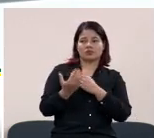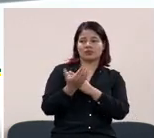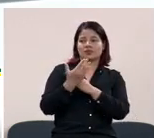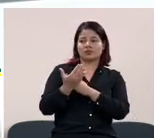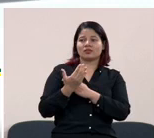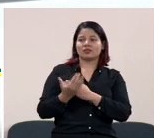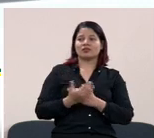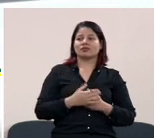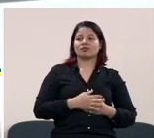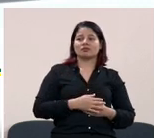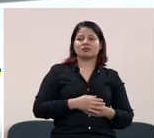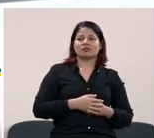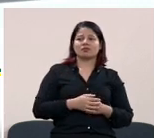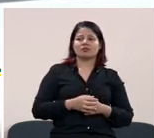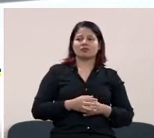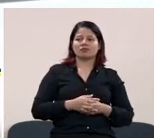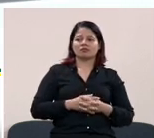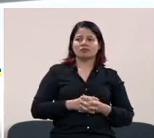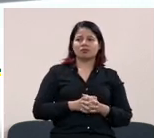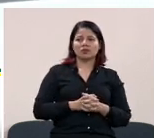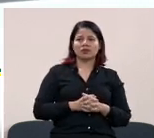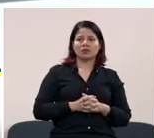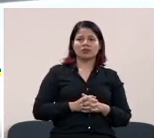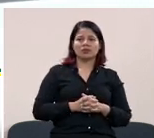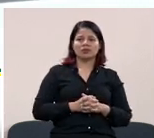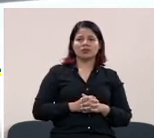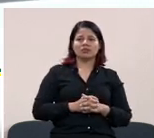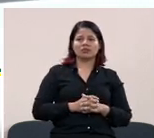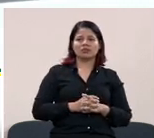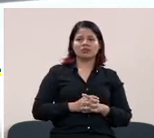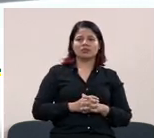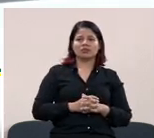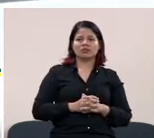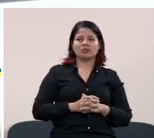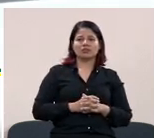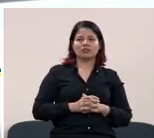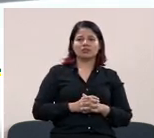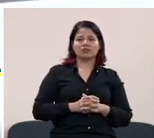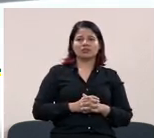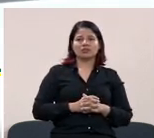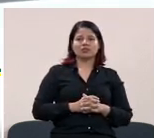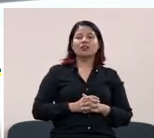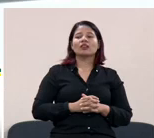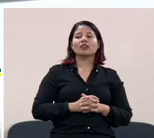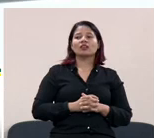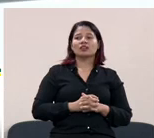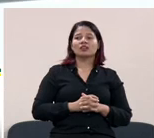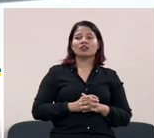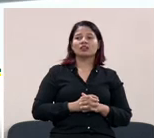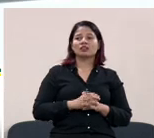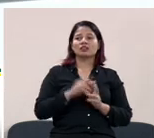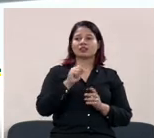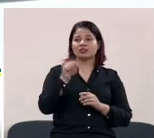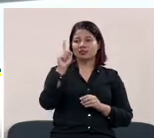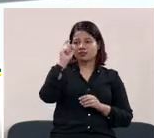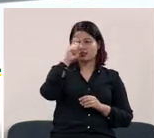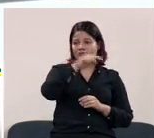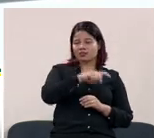Eu faço parte da Comissão de Educação e eu já andei muito no nosso Estado e vejo tanta dificuldade que eles